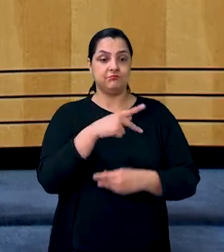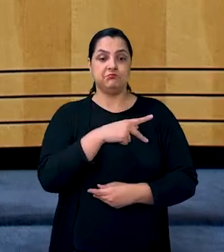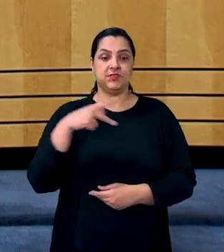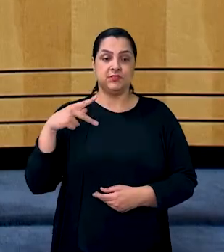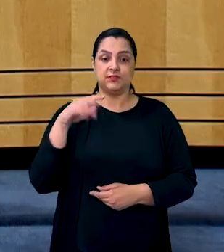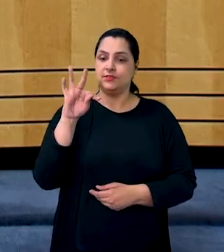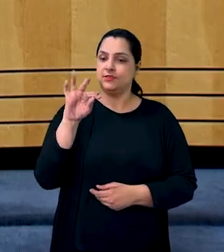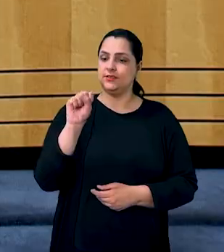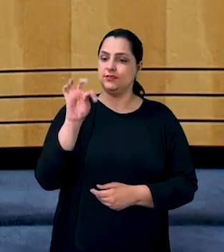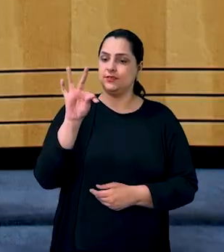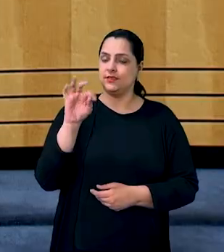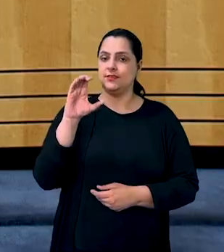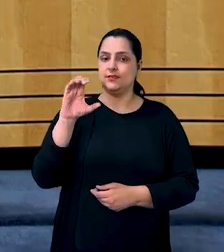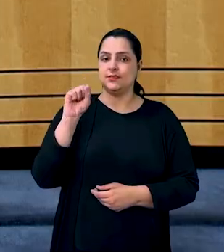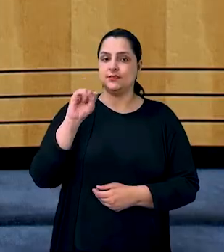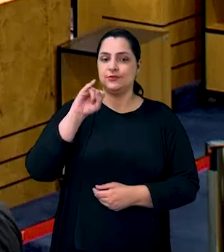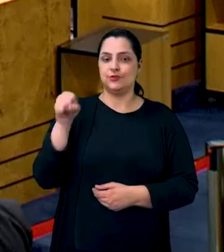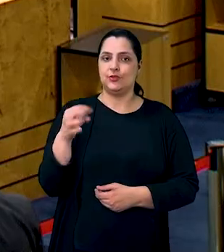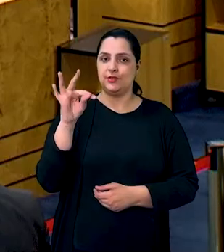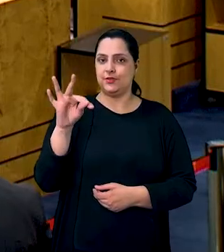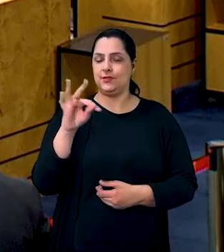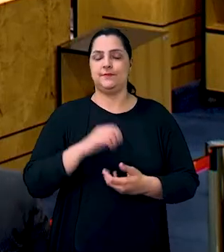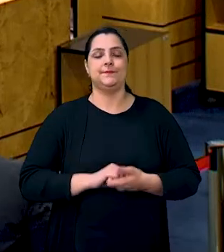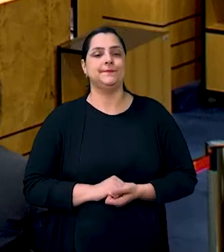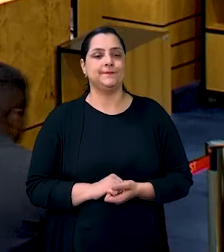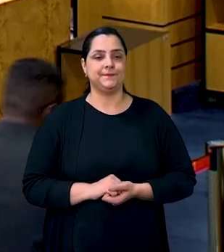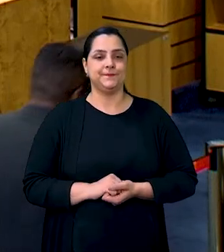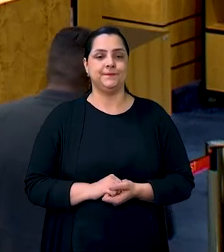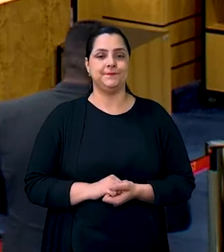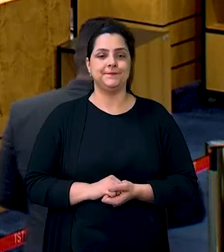eleito presidente do TST e do CSJT.